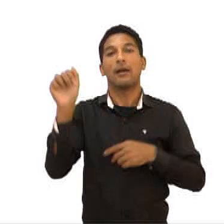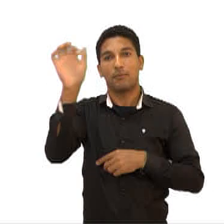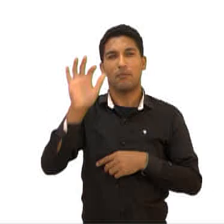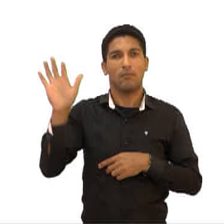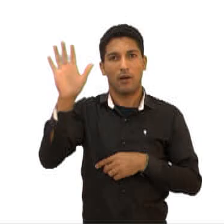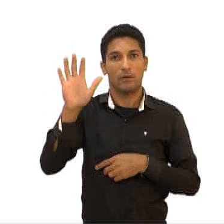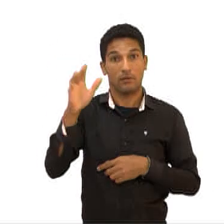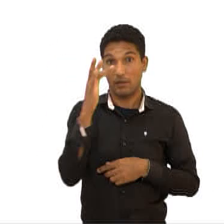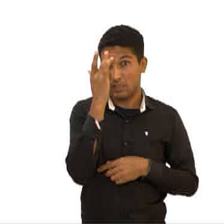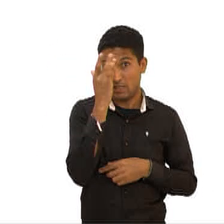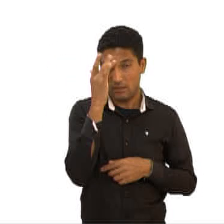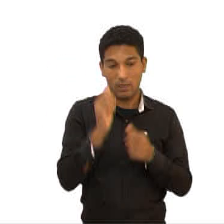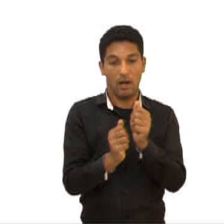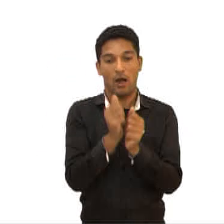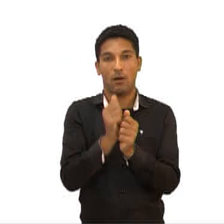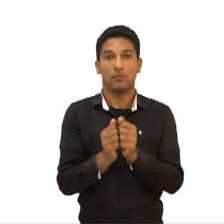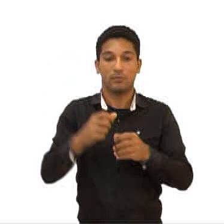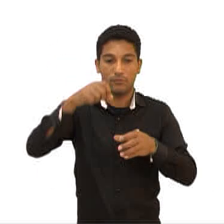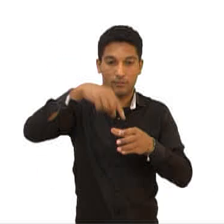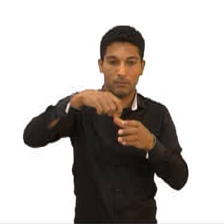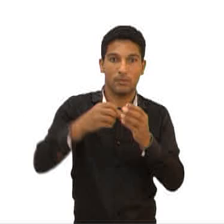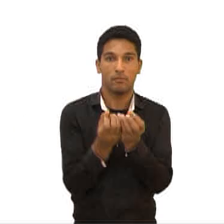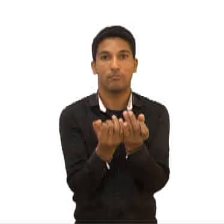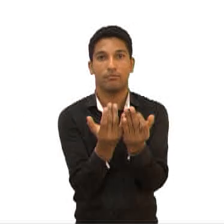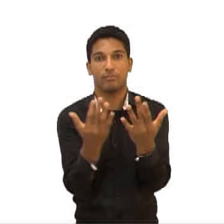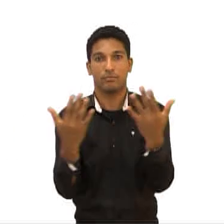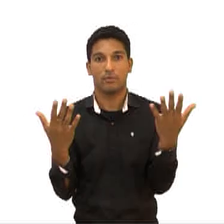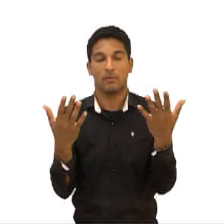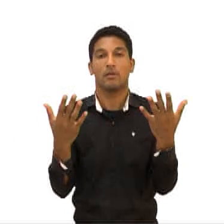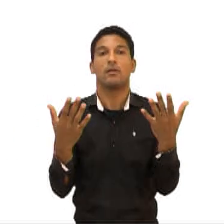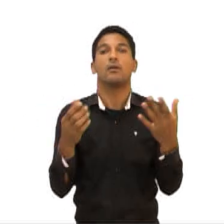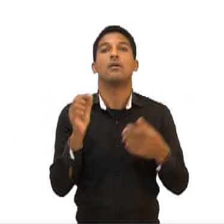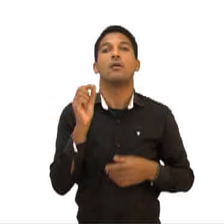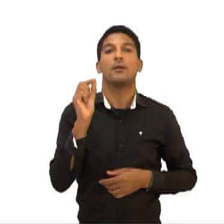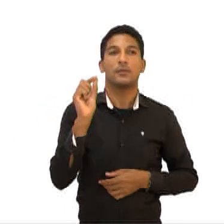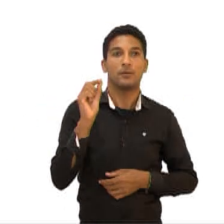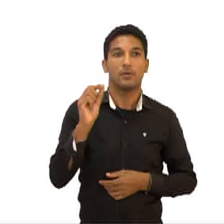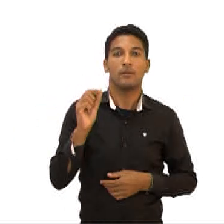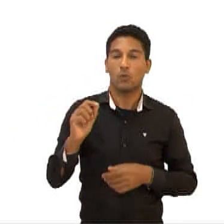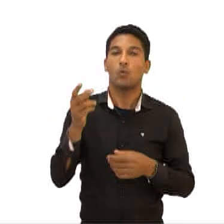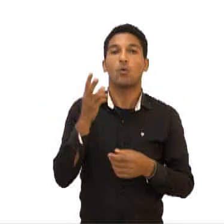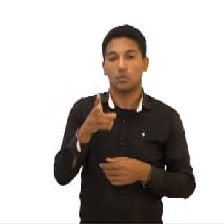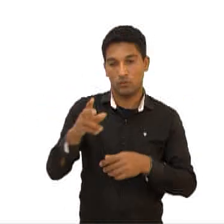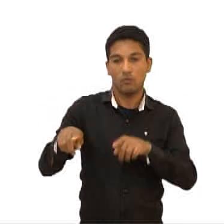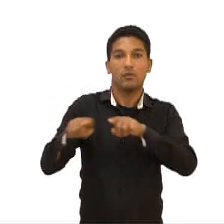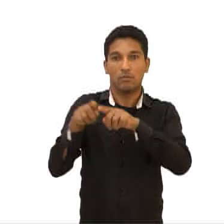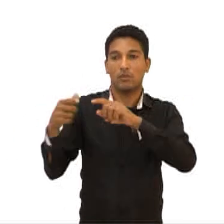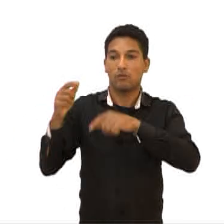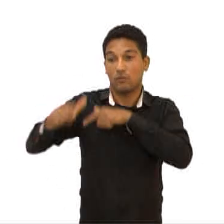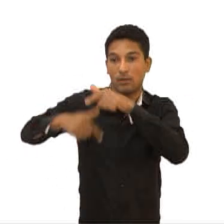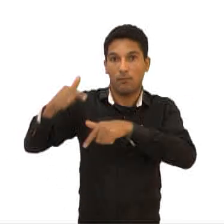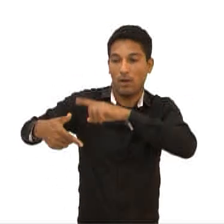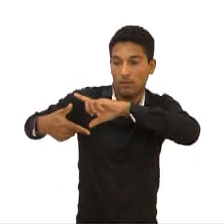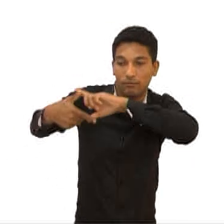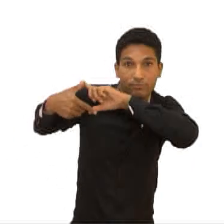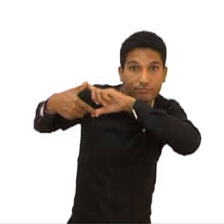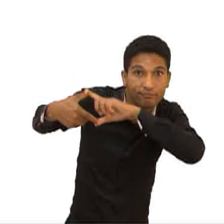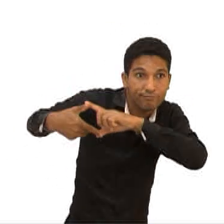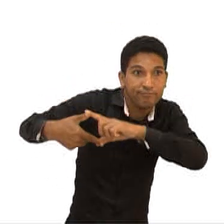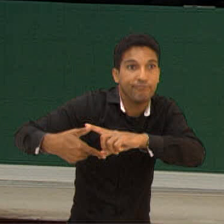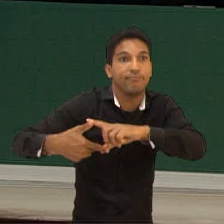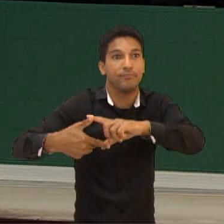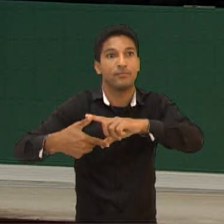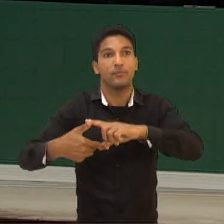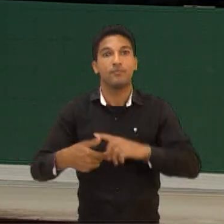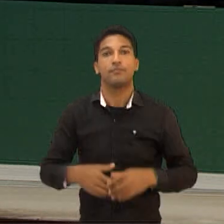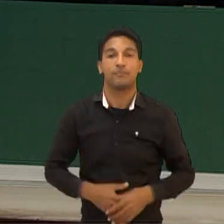arroz, na Índia também, que é favorecido lá pelo fenômeno climático de monções, né, que tem uma estação chuvosa e uma estação